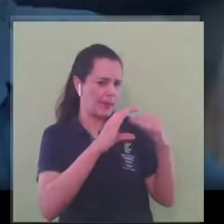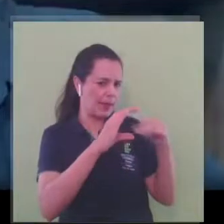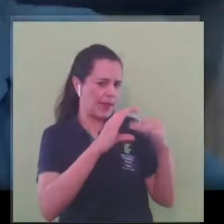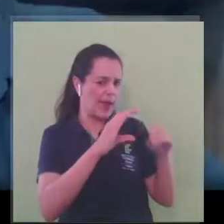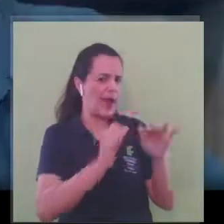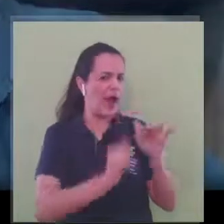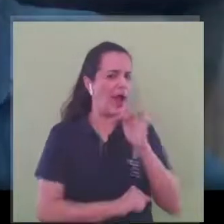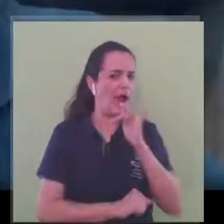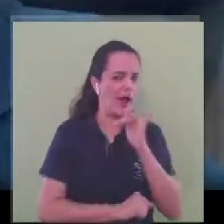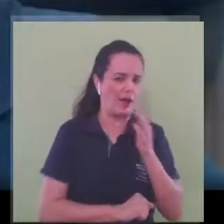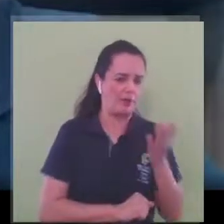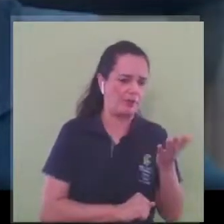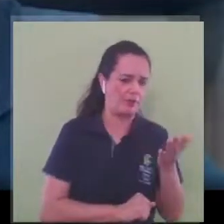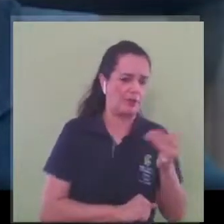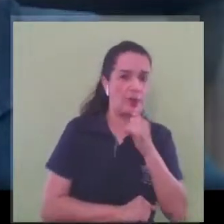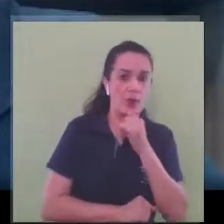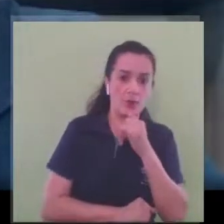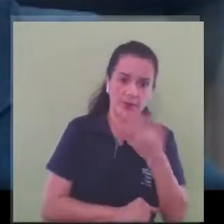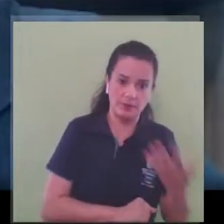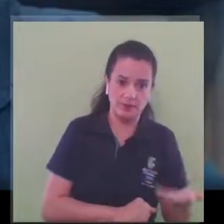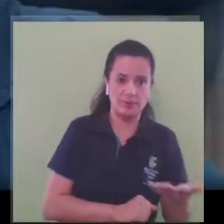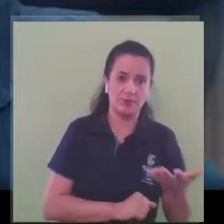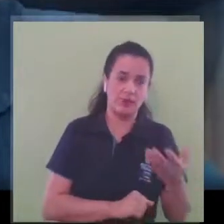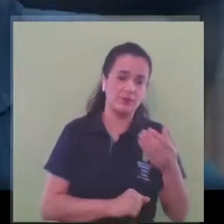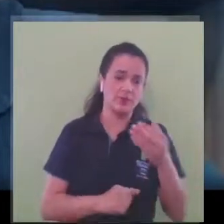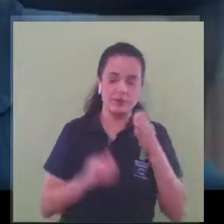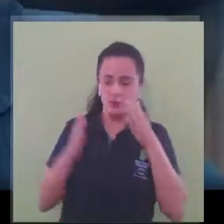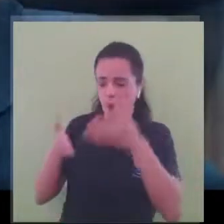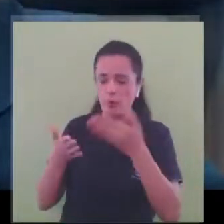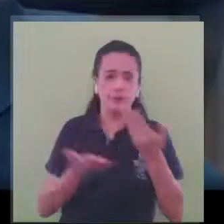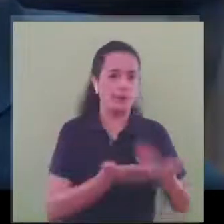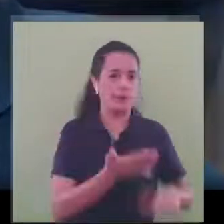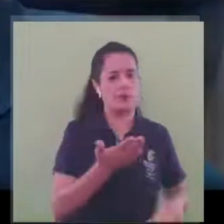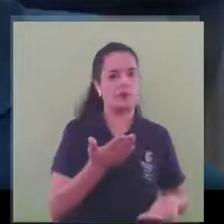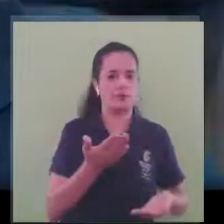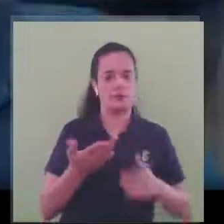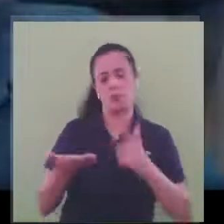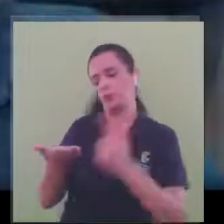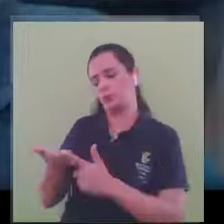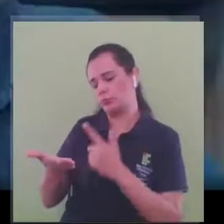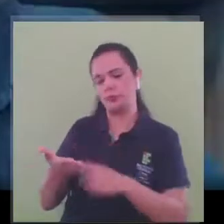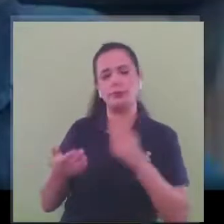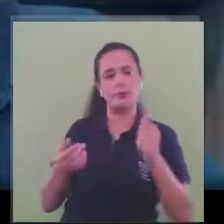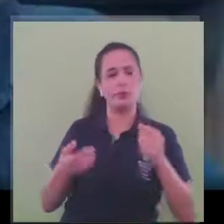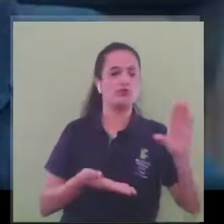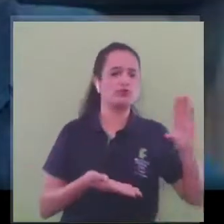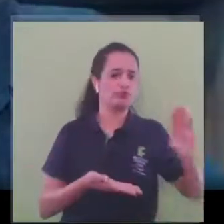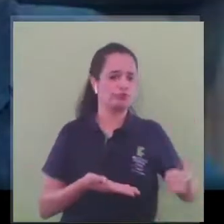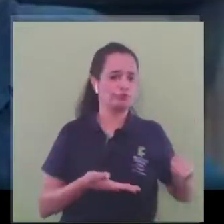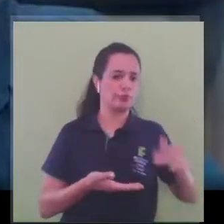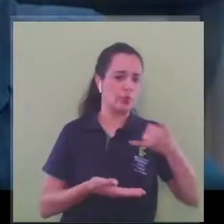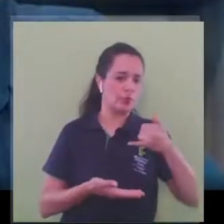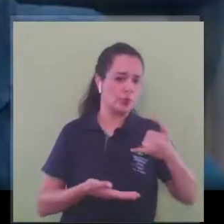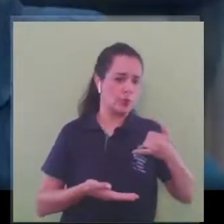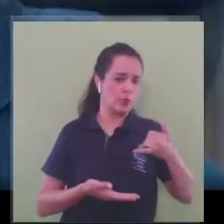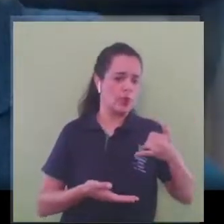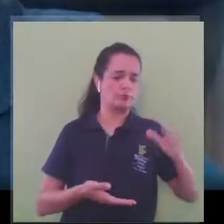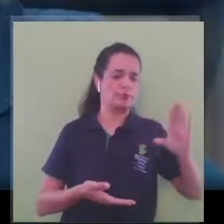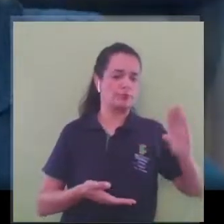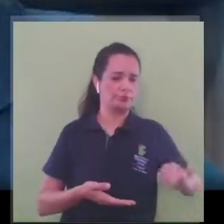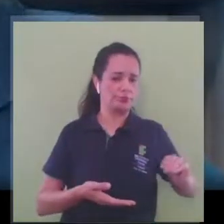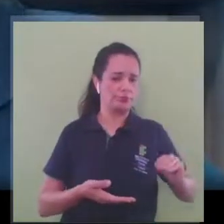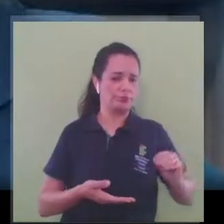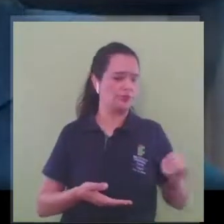desviando o foco. Então, com a leitura do livro físico, você pode muito bem desligar o celular e colocar ele até mesmo em outra sala,